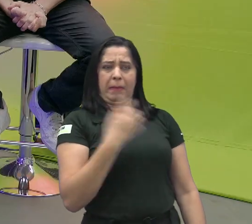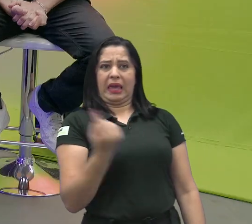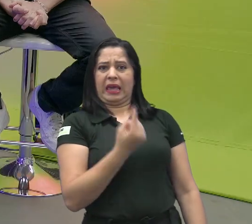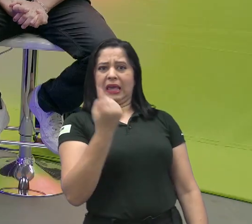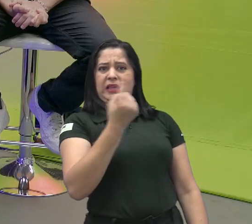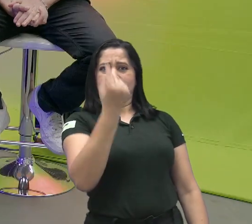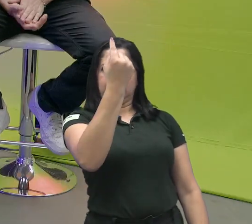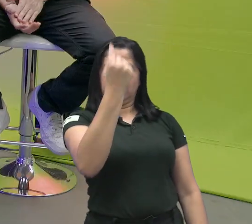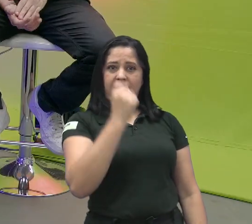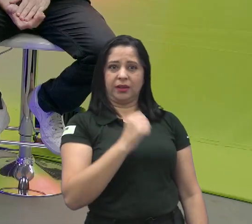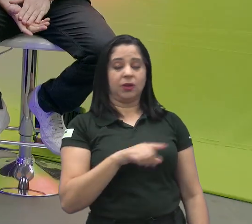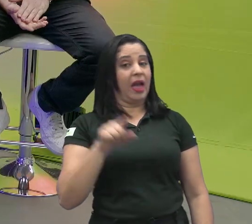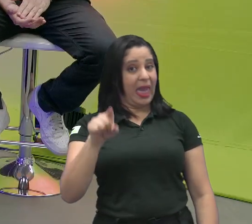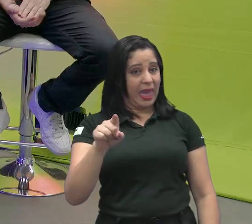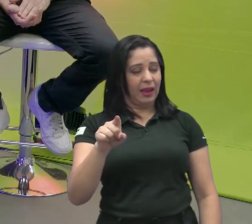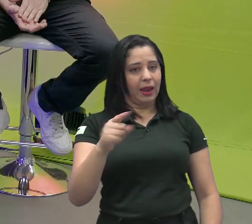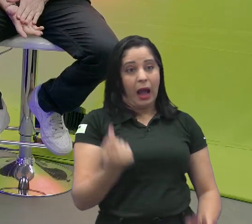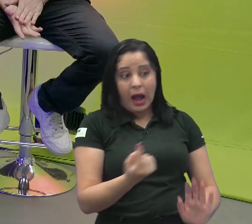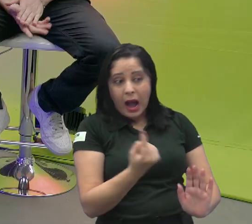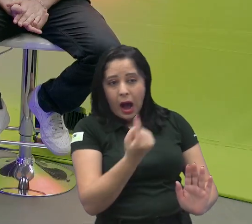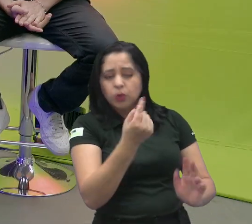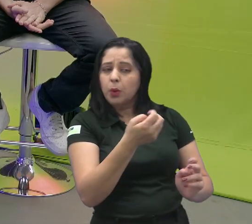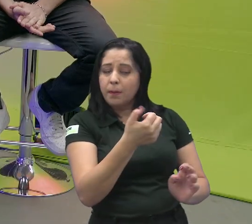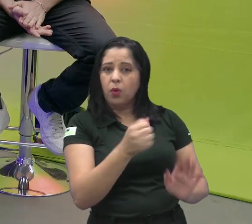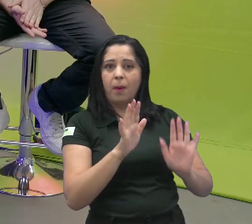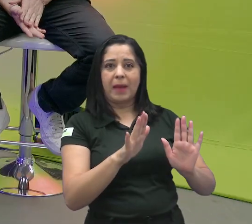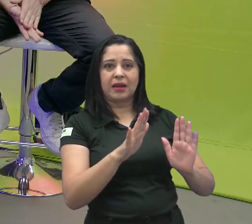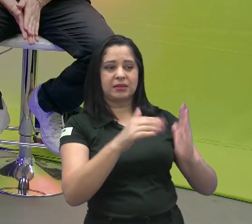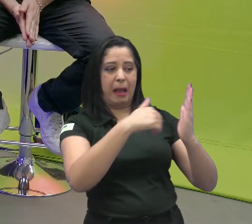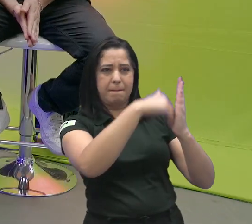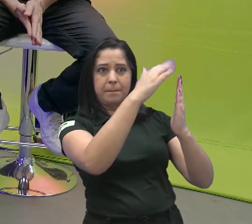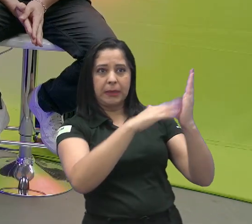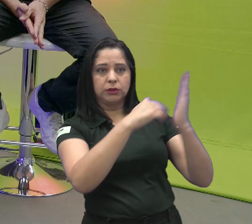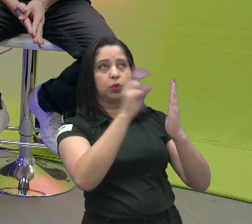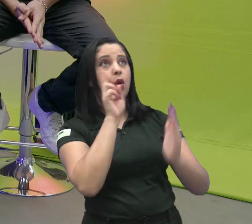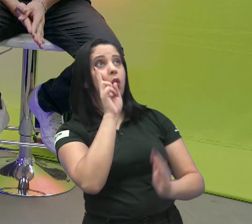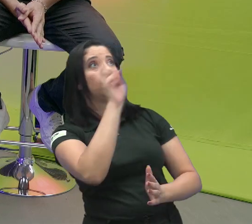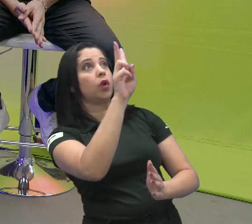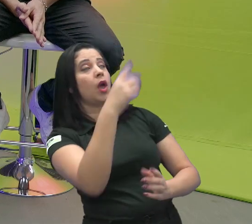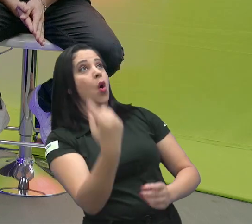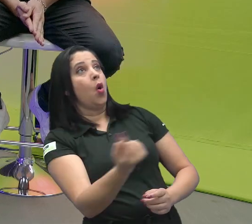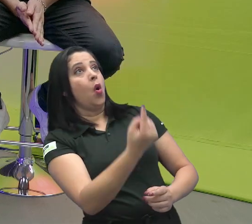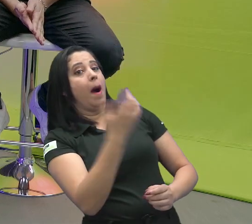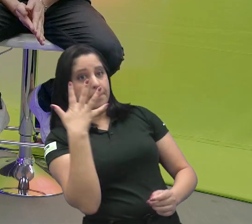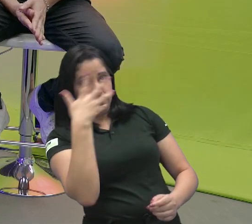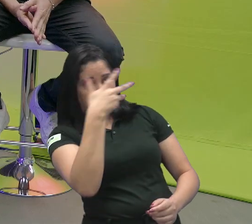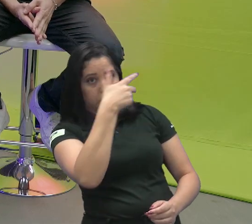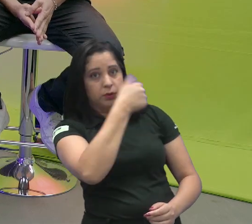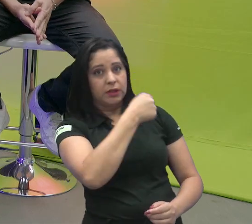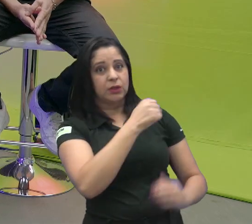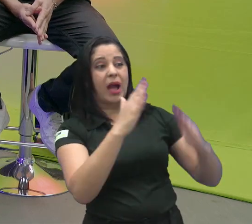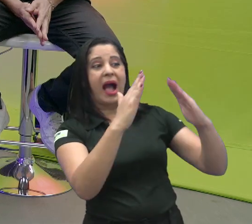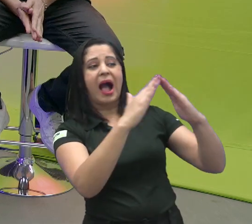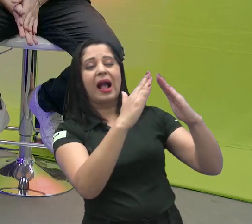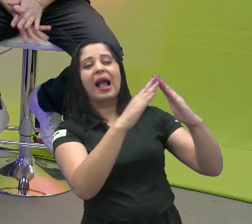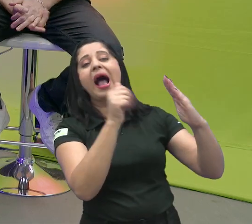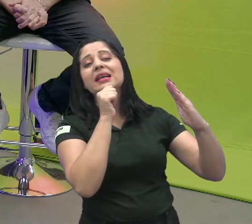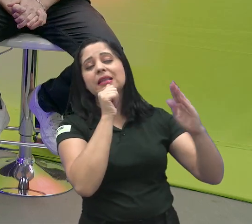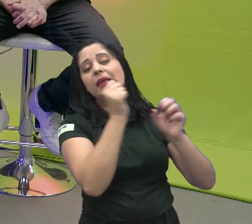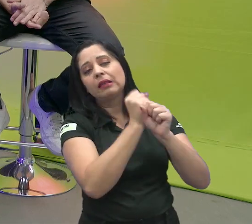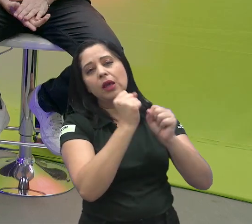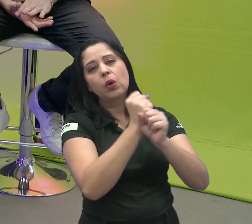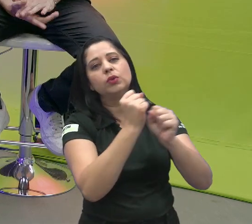Onde ela estava não estava tão alto. Mas a pintura que ela fez ali, que a gente estava acompanhando, estava bem bonita, né? Numa casa que estava ainda